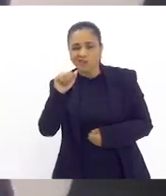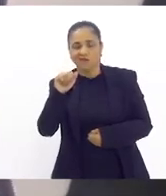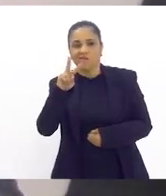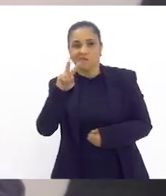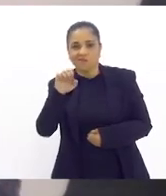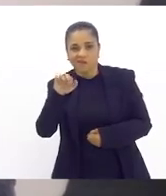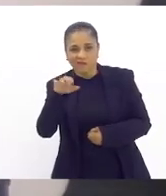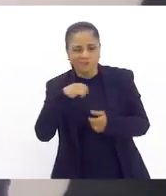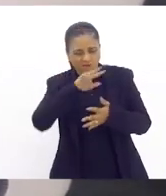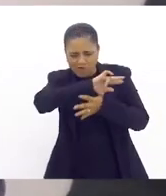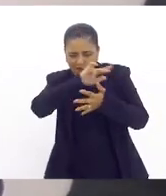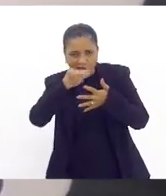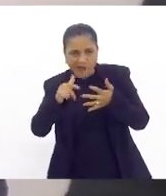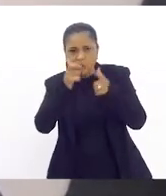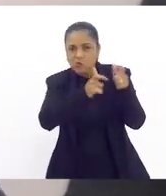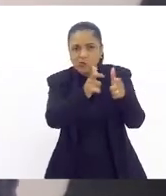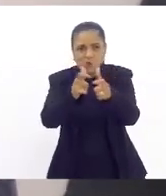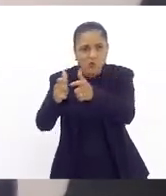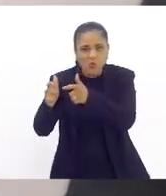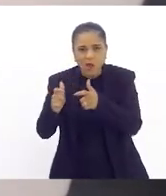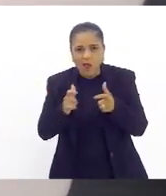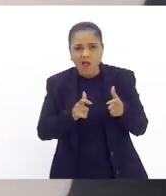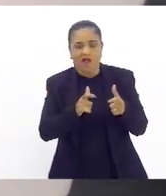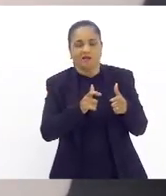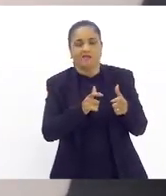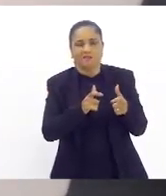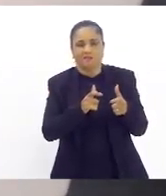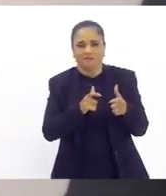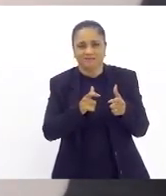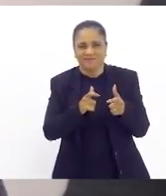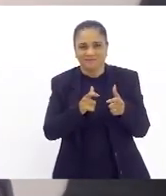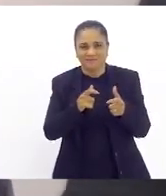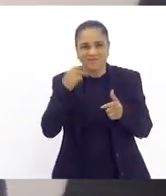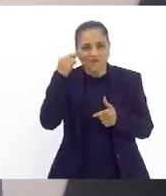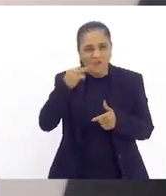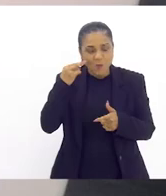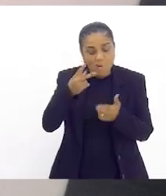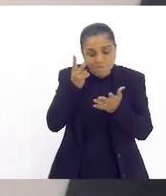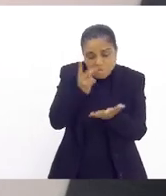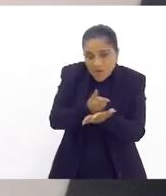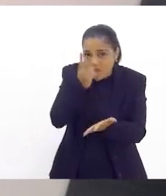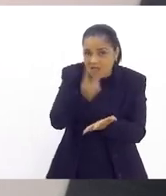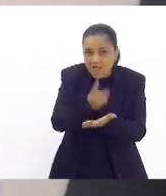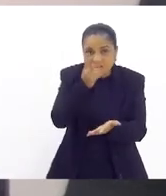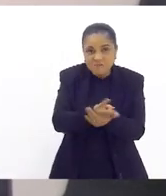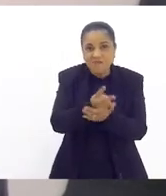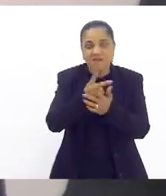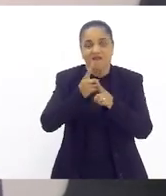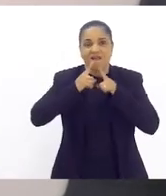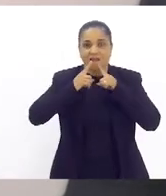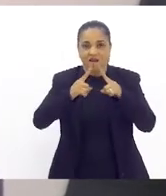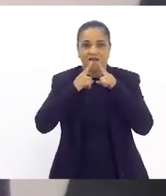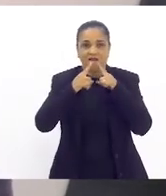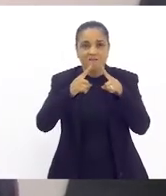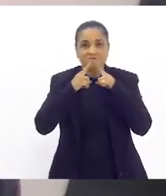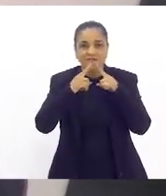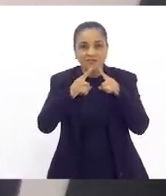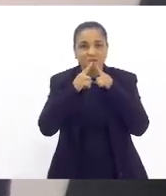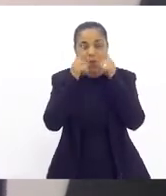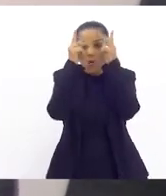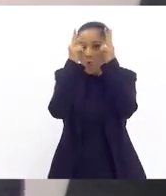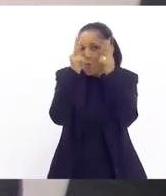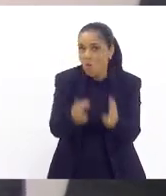vereador da região metropolitana do Norte Fluminense vai ser a mesma reclamação de todo mundo de todo mundo